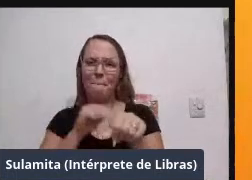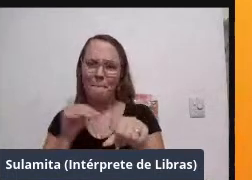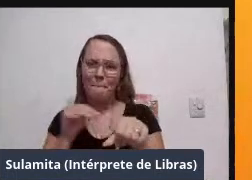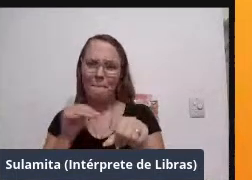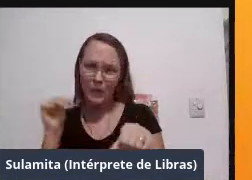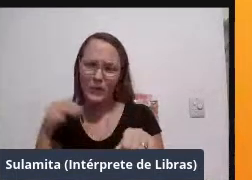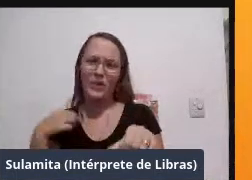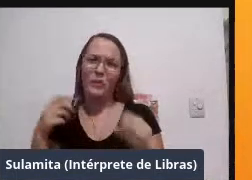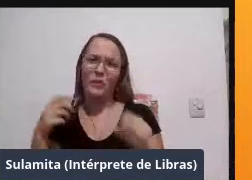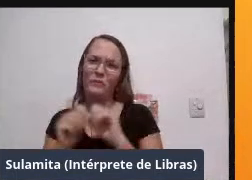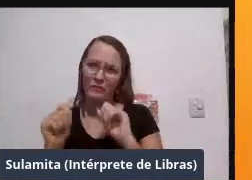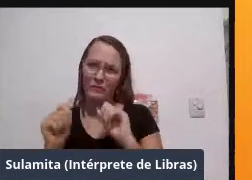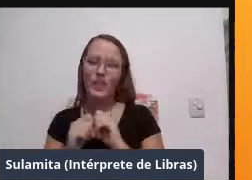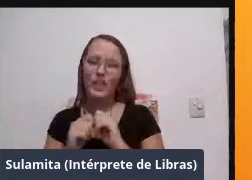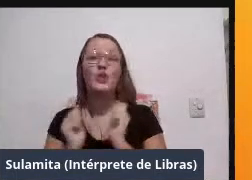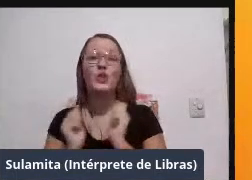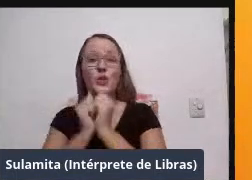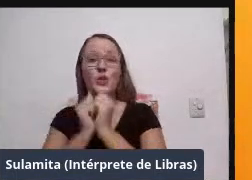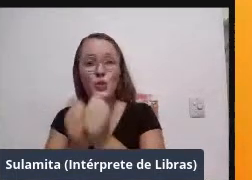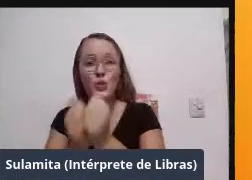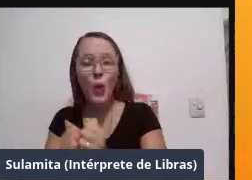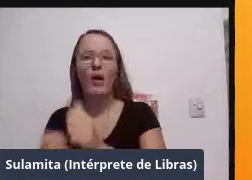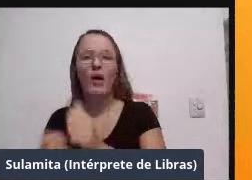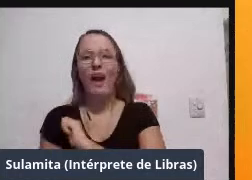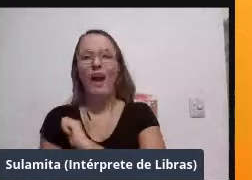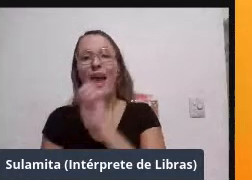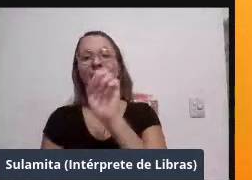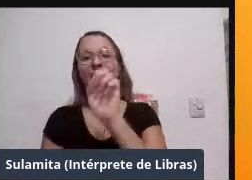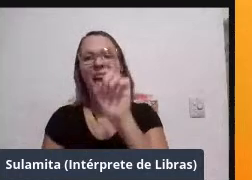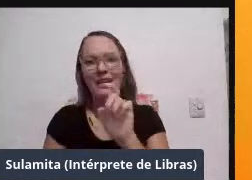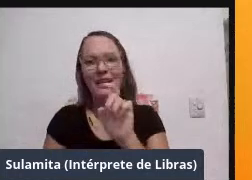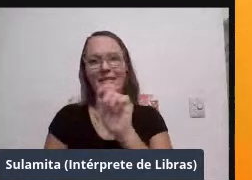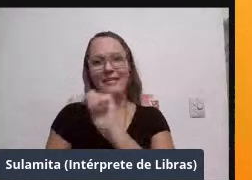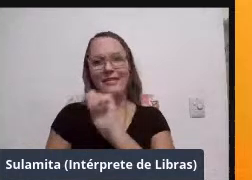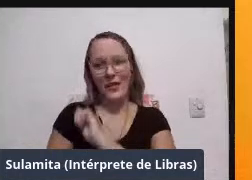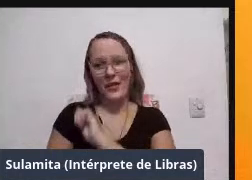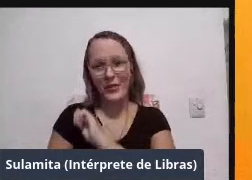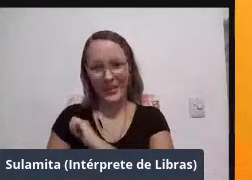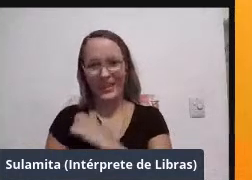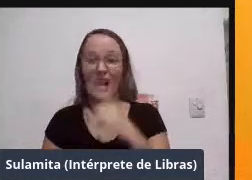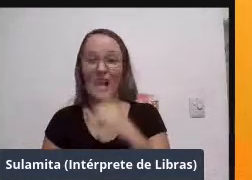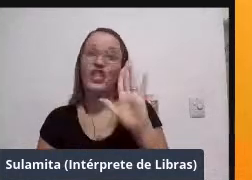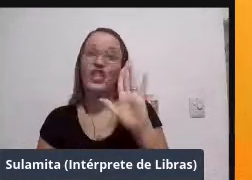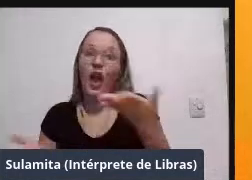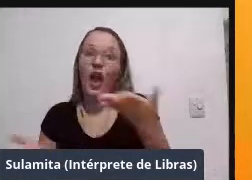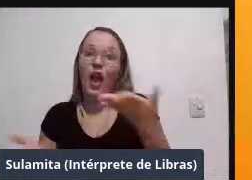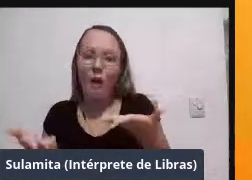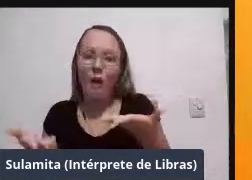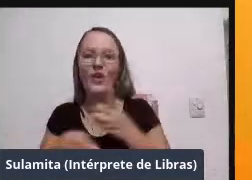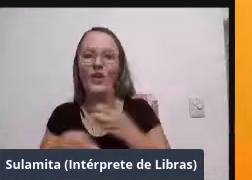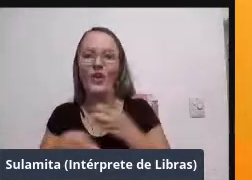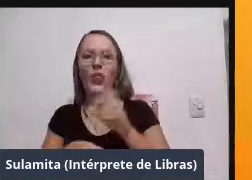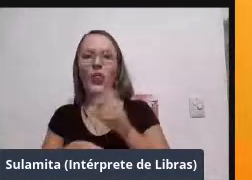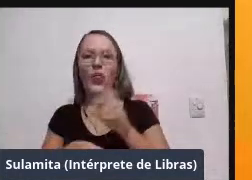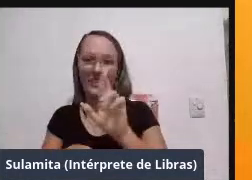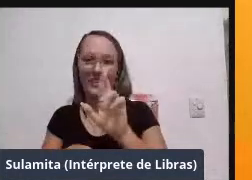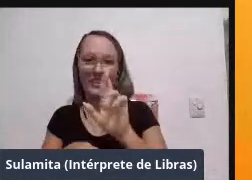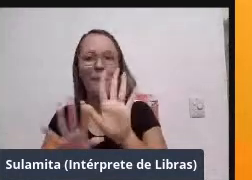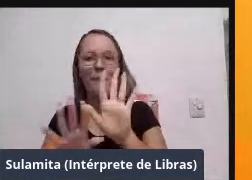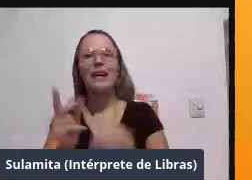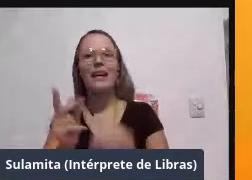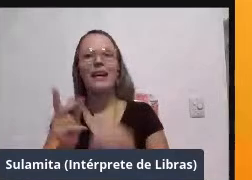é a Laís, mas que na época era aluna de graduação. A gente olhava os anais dos encontros de